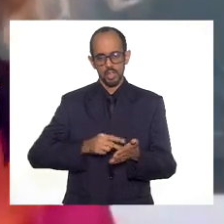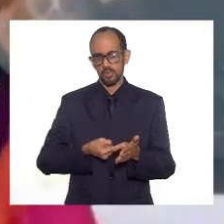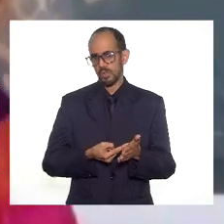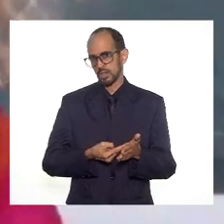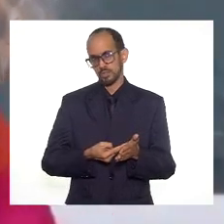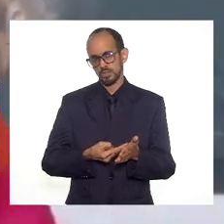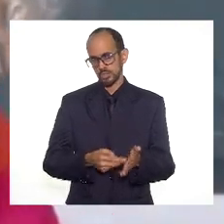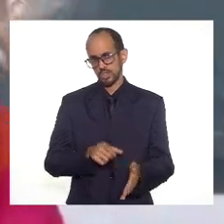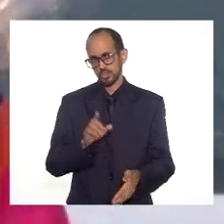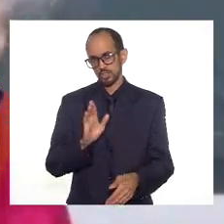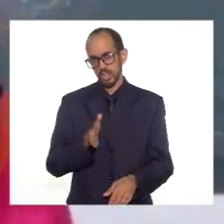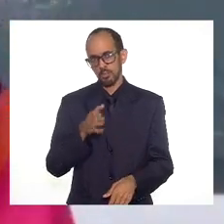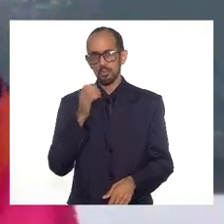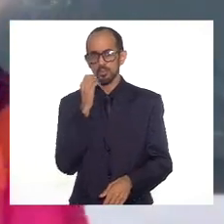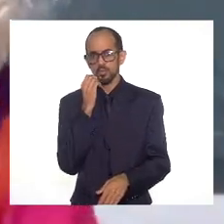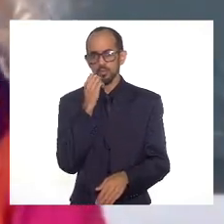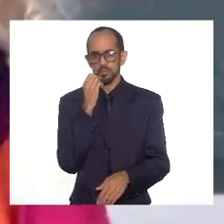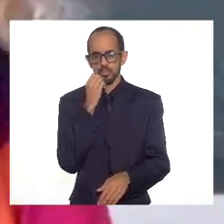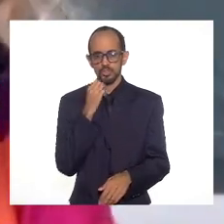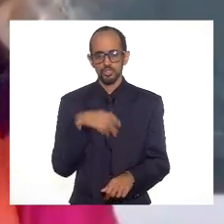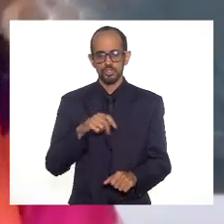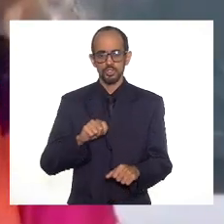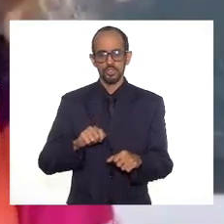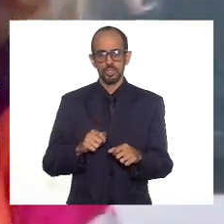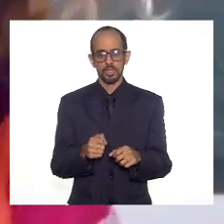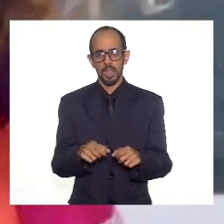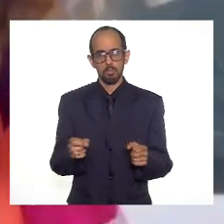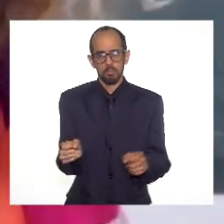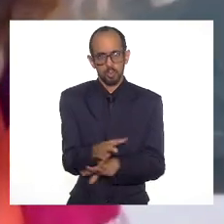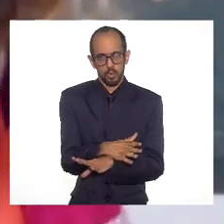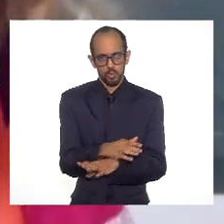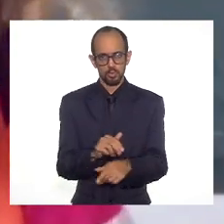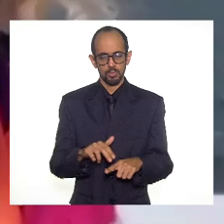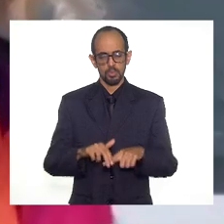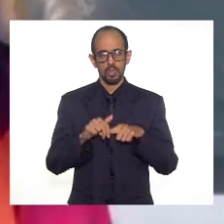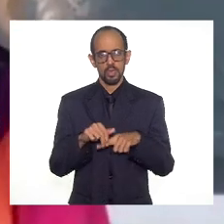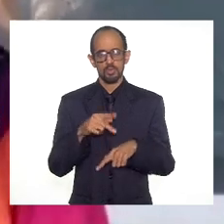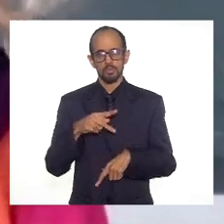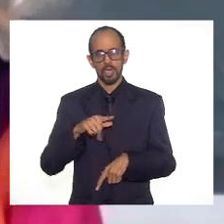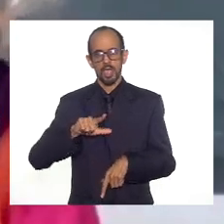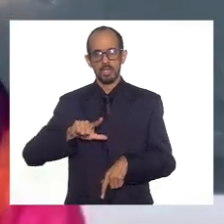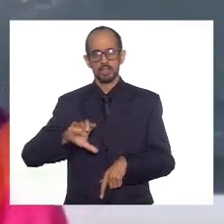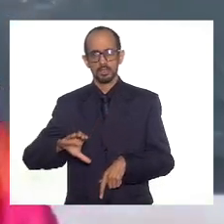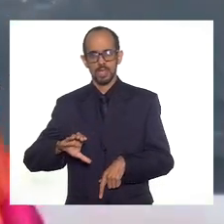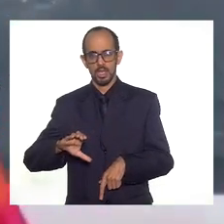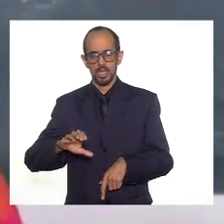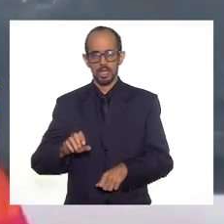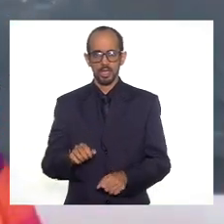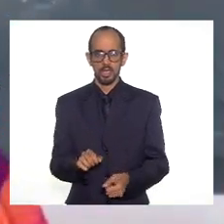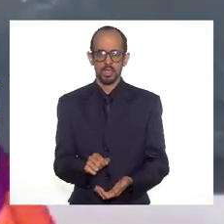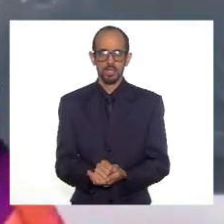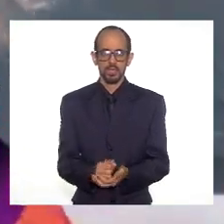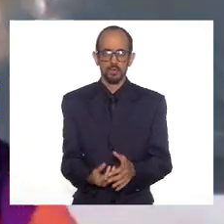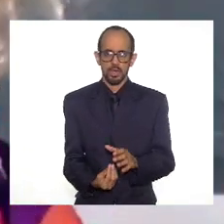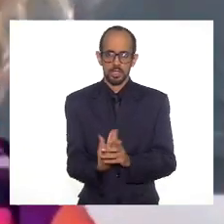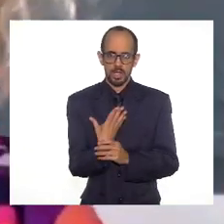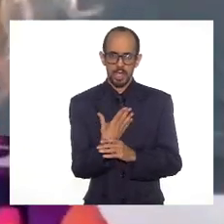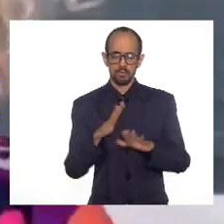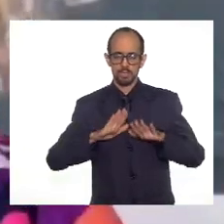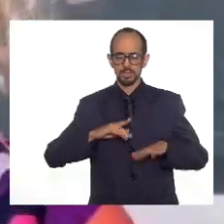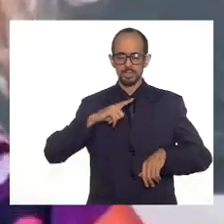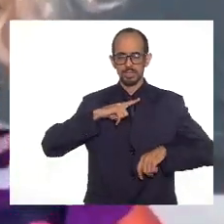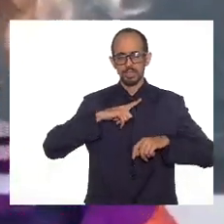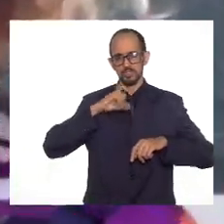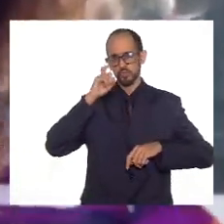estar pela PLC que o constituiu, mas ainda assim a gente vê, né, padece desse mal, dessa dificuldade de diálogo.